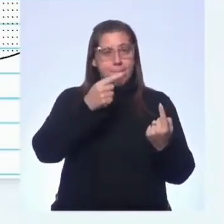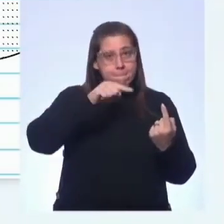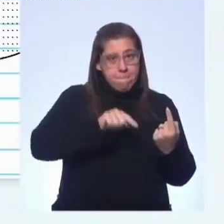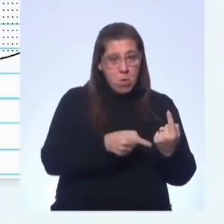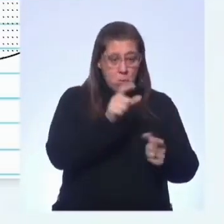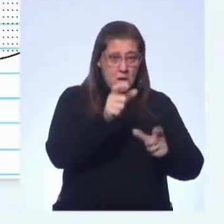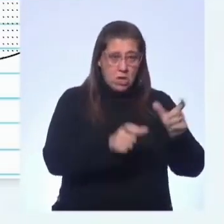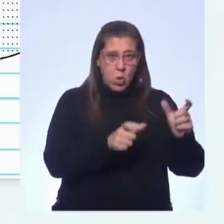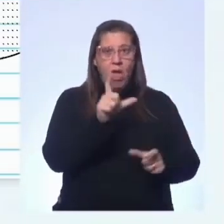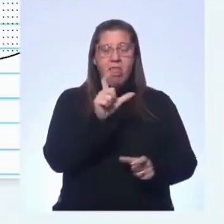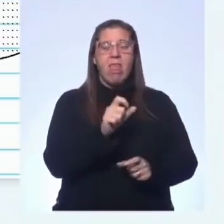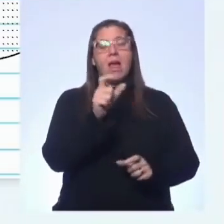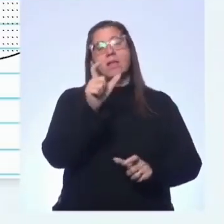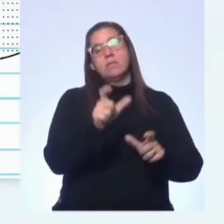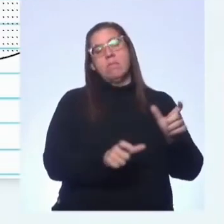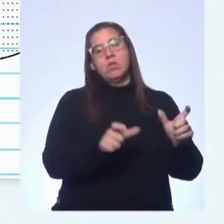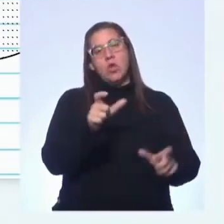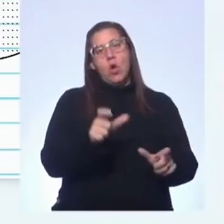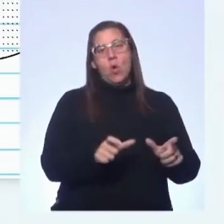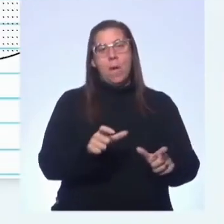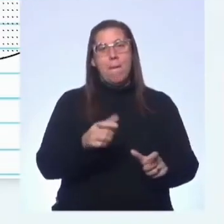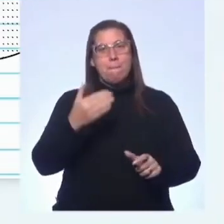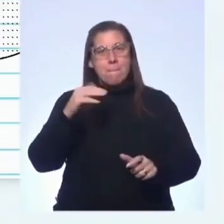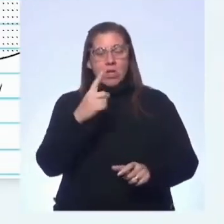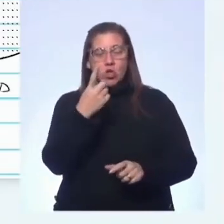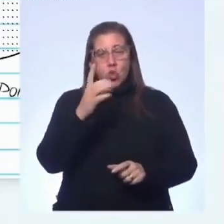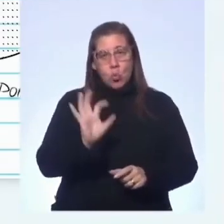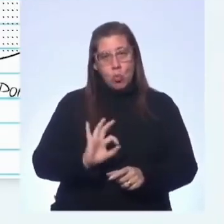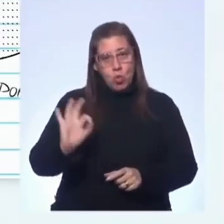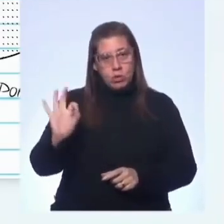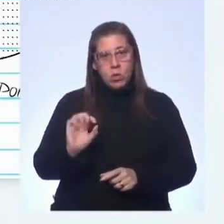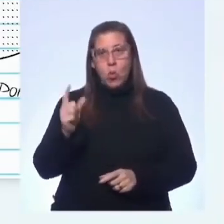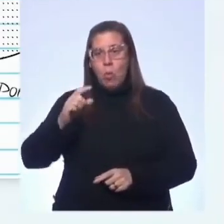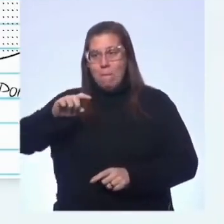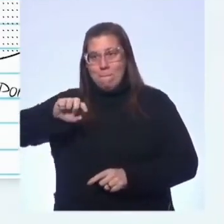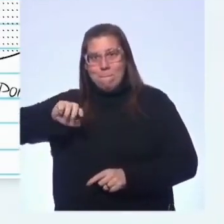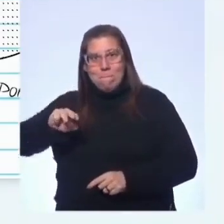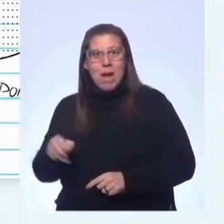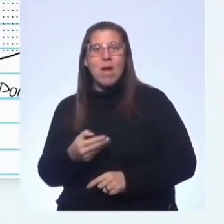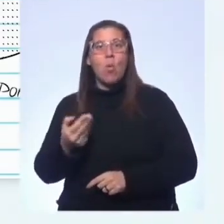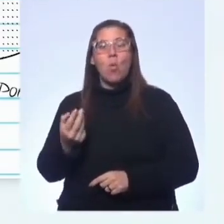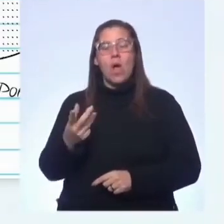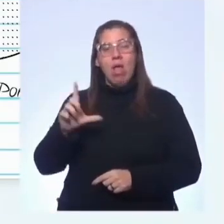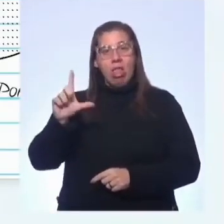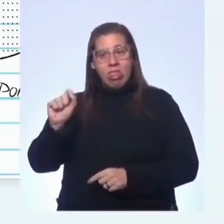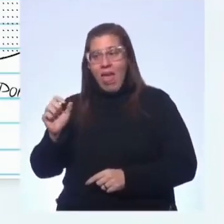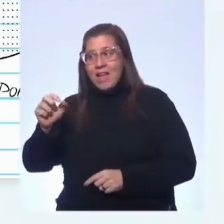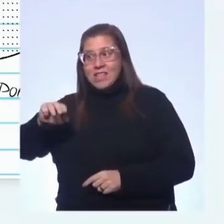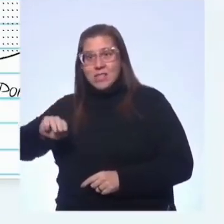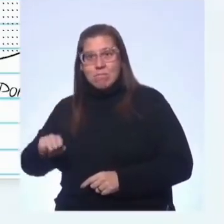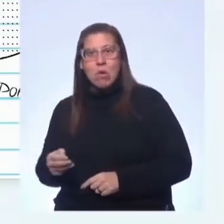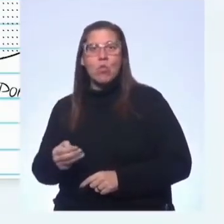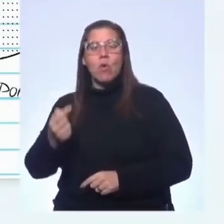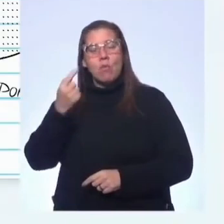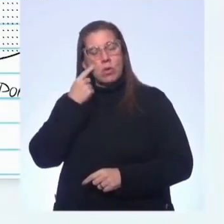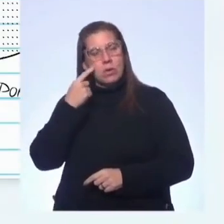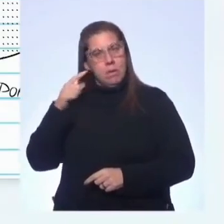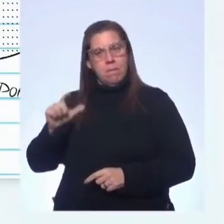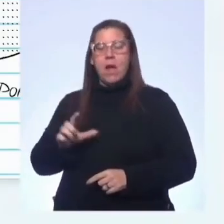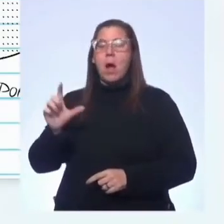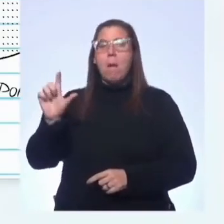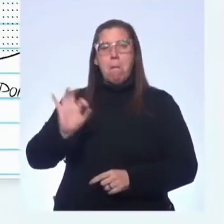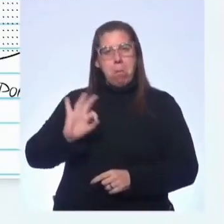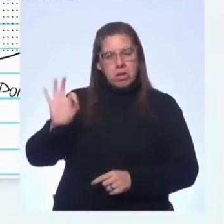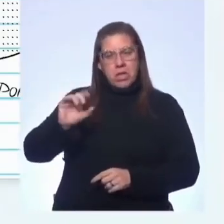habitantes equivale a 10 pessoas, mais 1% de uma cidade de 1 milhão equivale a 10 mil. Ou seja, embora a porcentagem